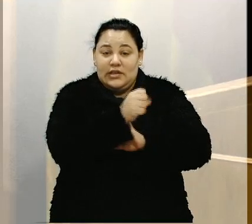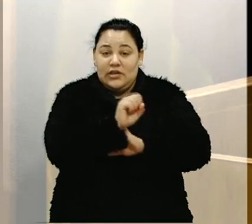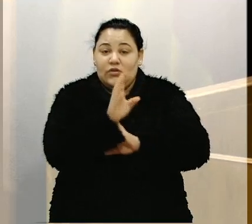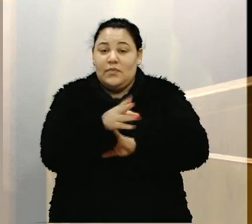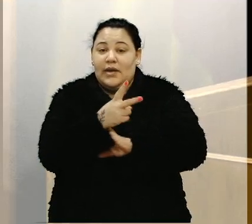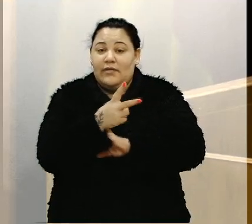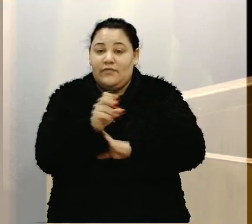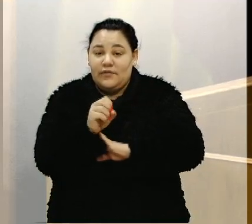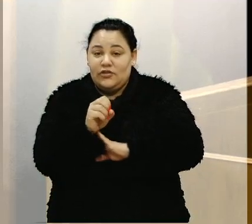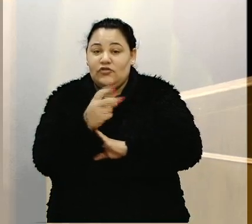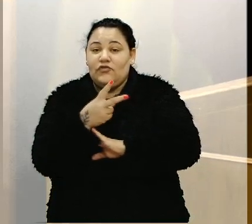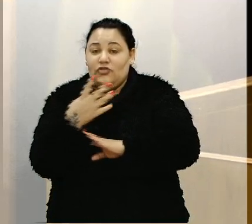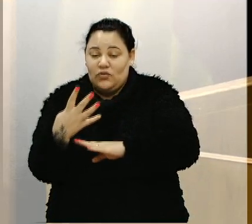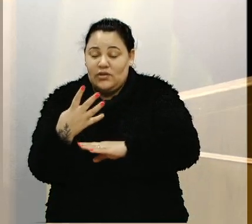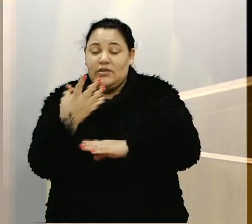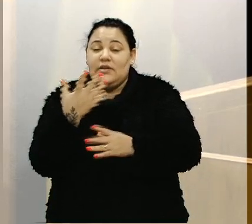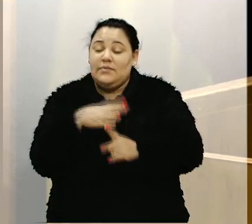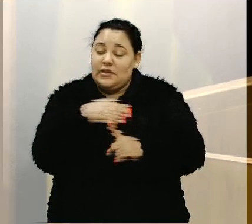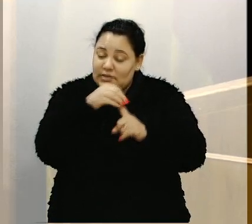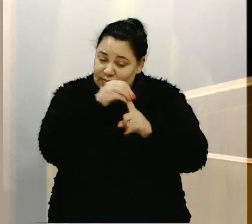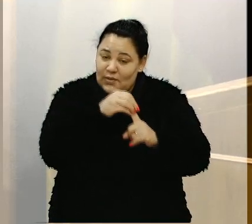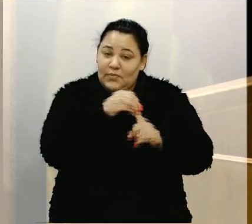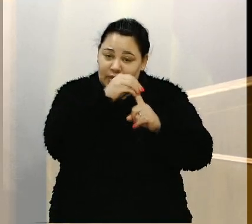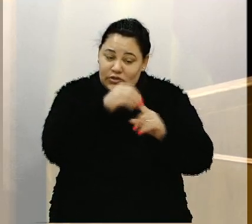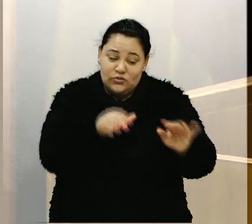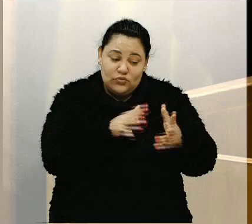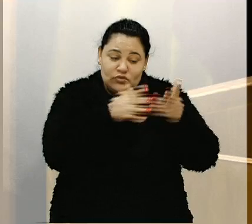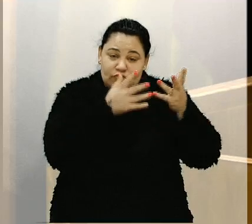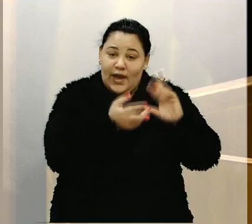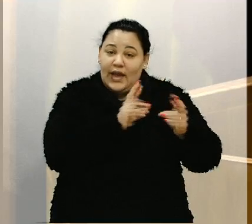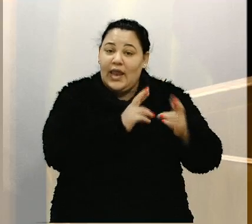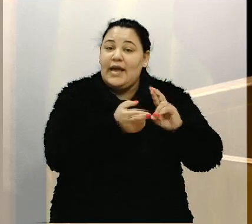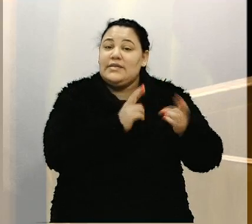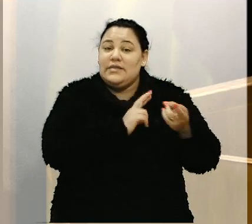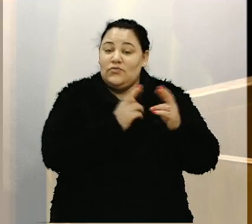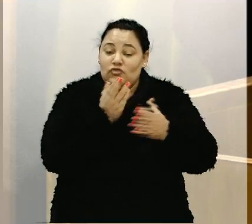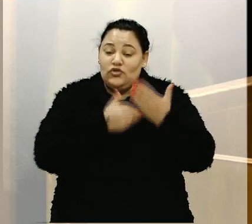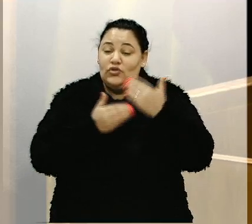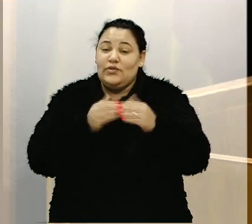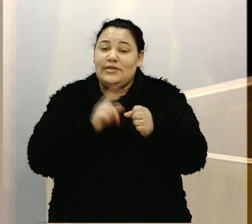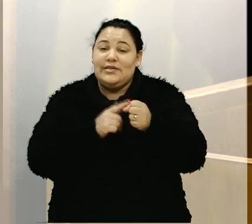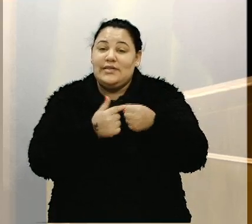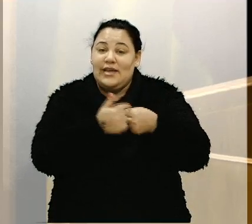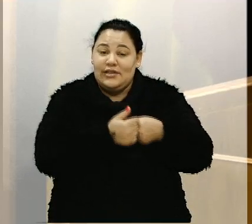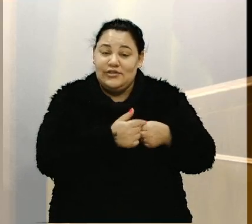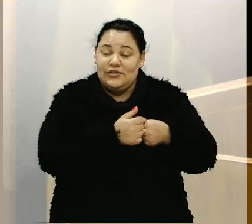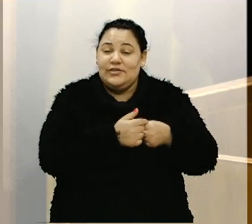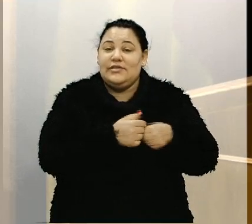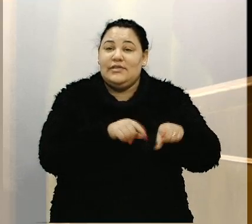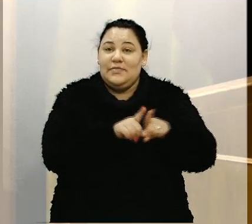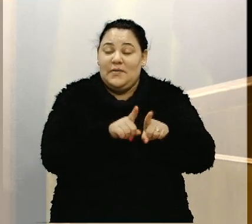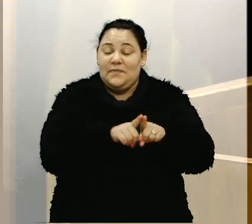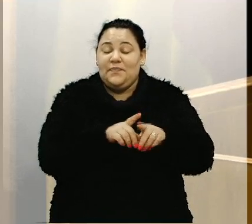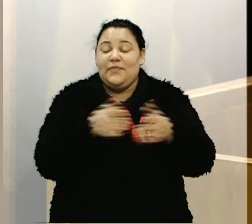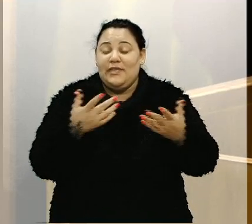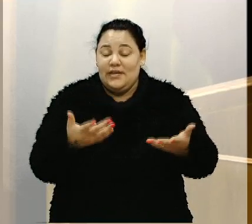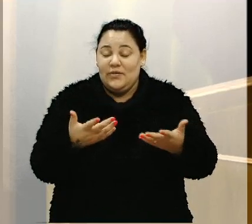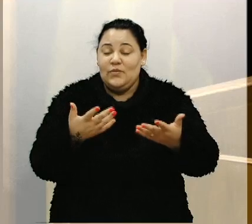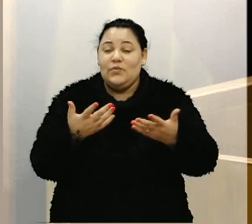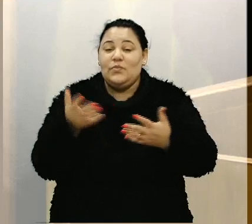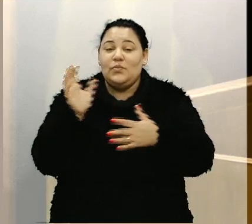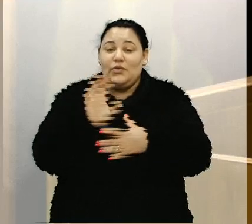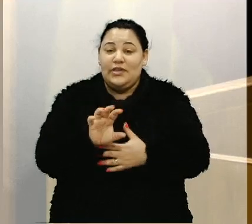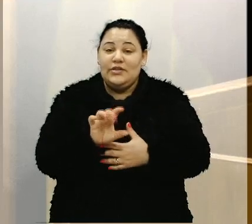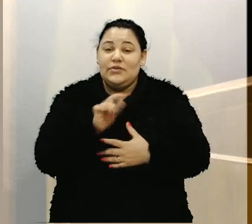78/2024 e principalmente incentivar a relação entre as cidades que forem especificadas. Nesse ponto, então,